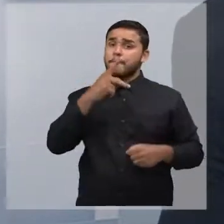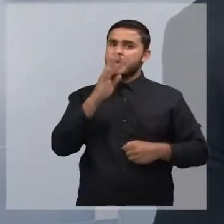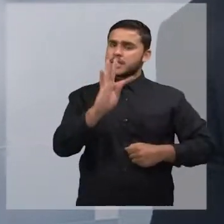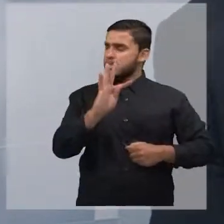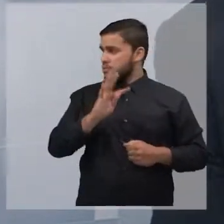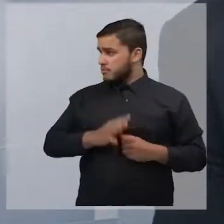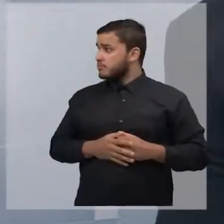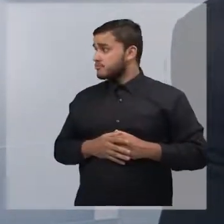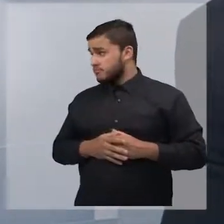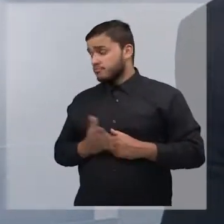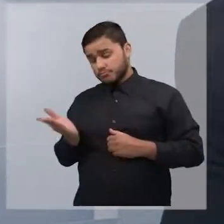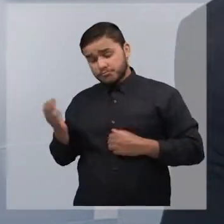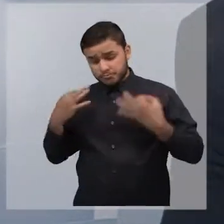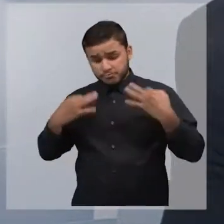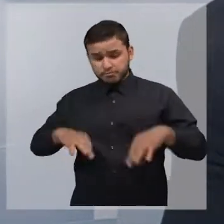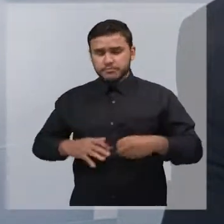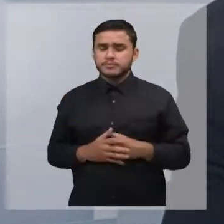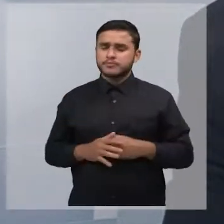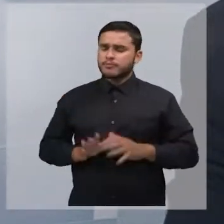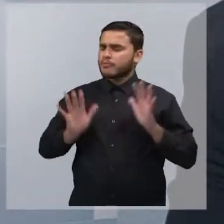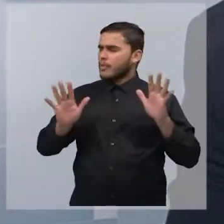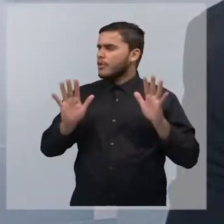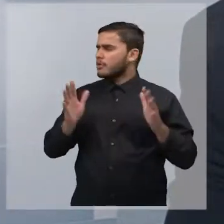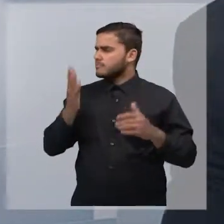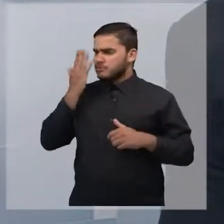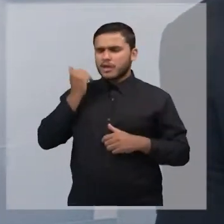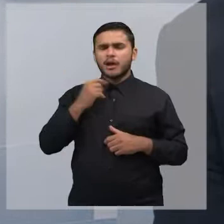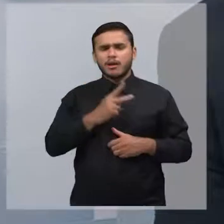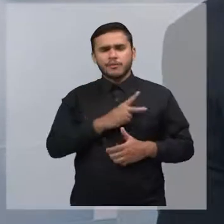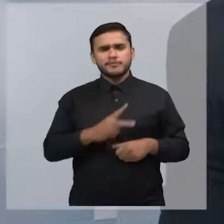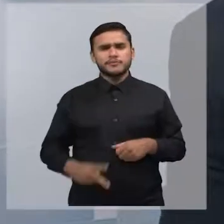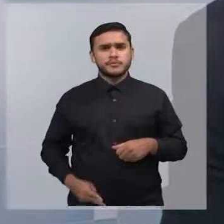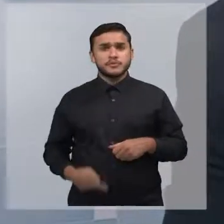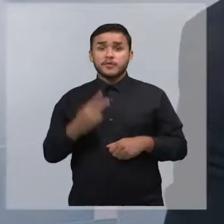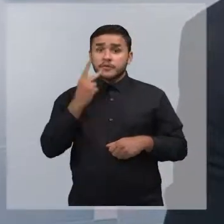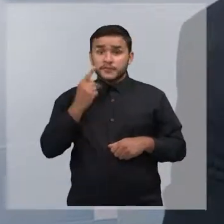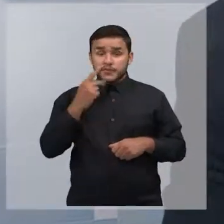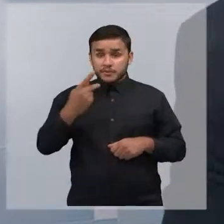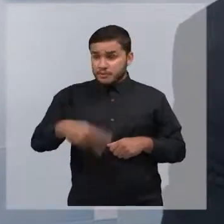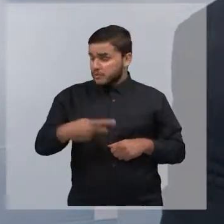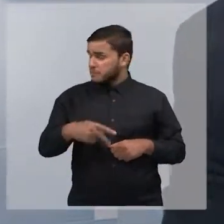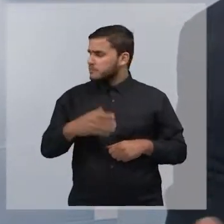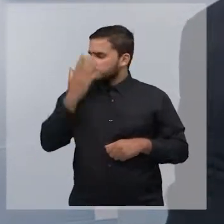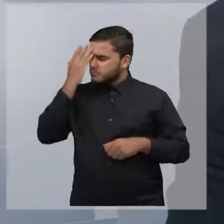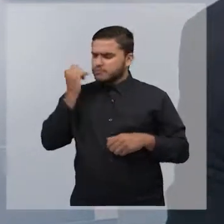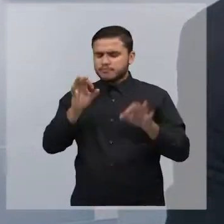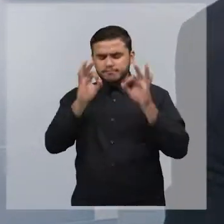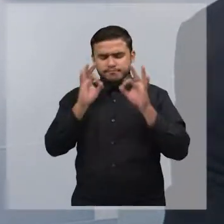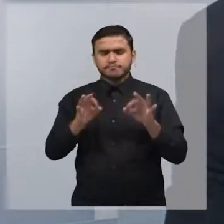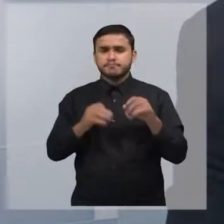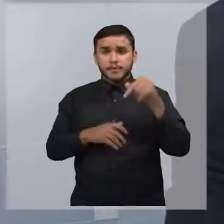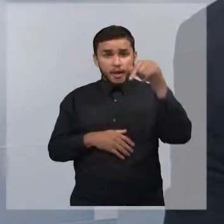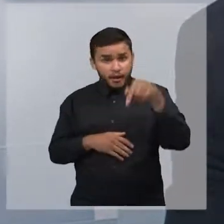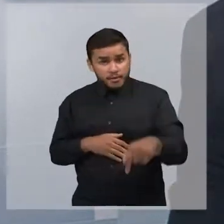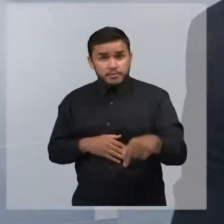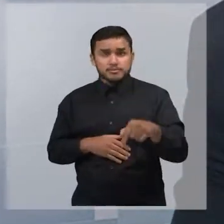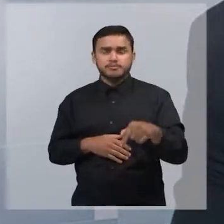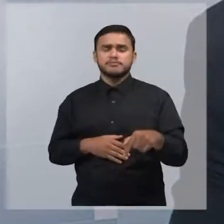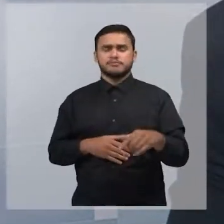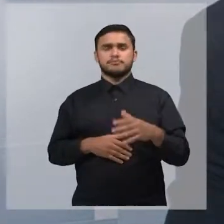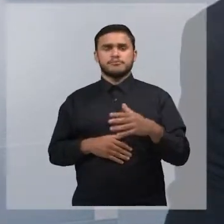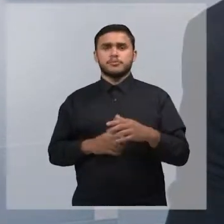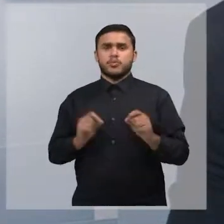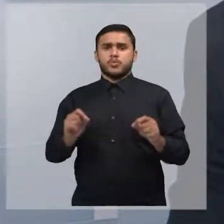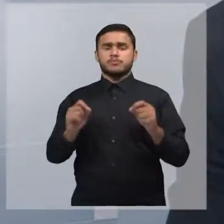Agora, vereador que estou de Fortaleza, independente disto, eu já não tenho dúvida que